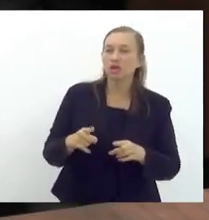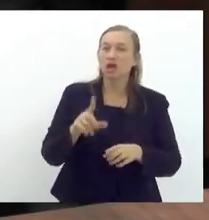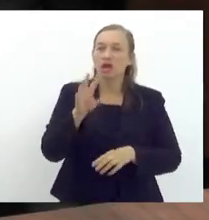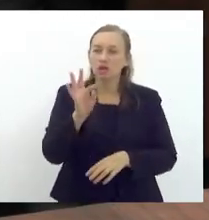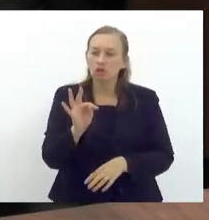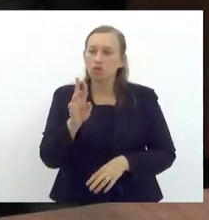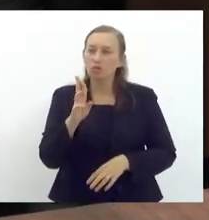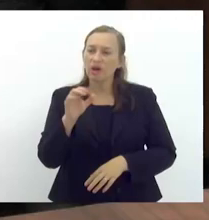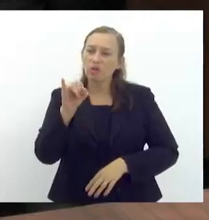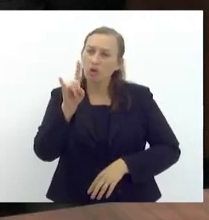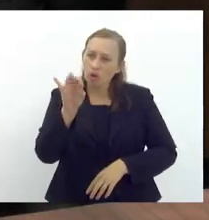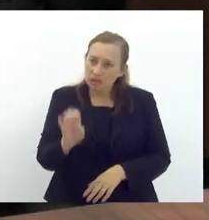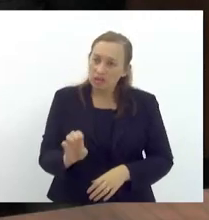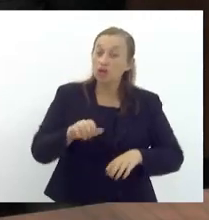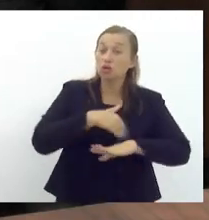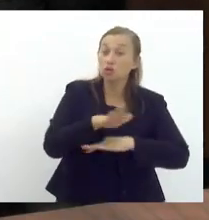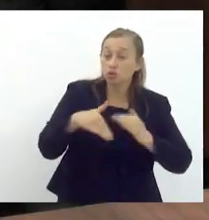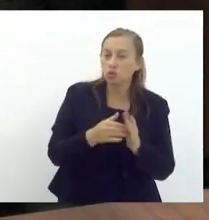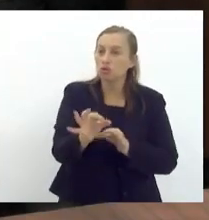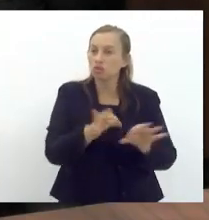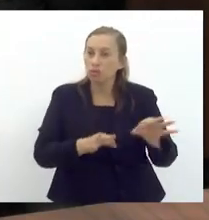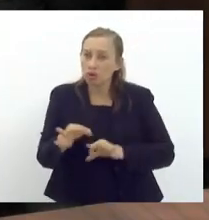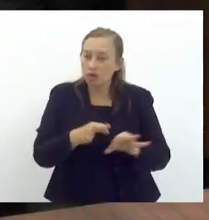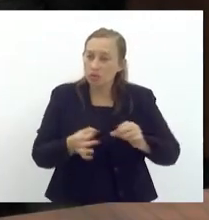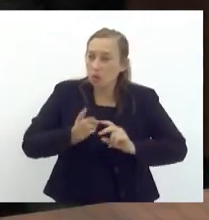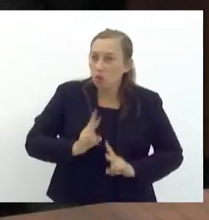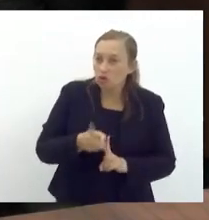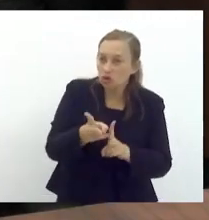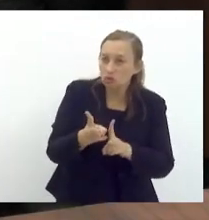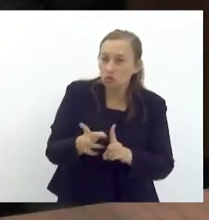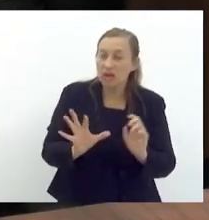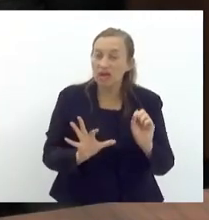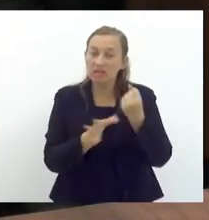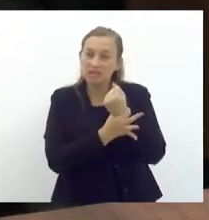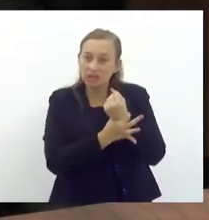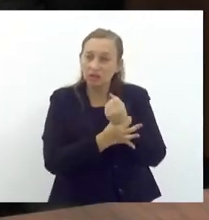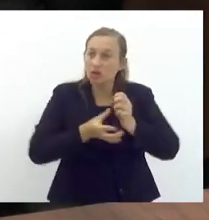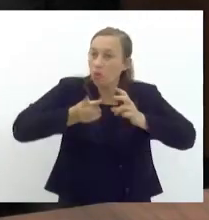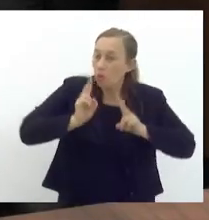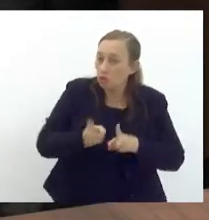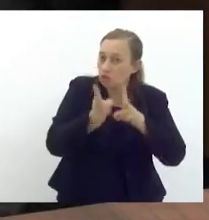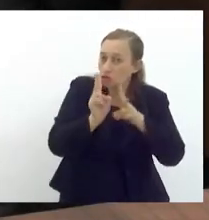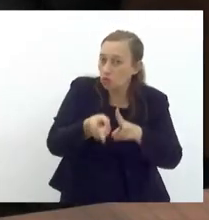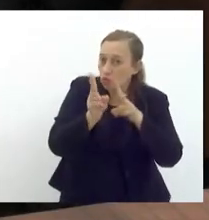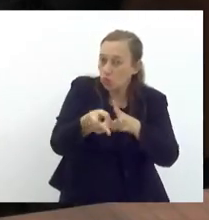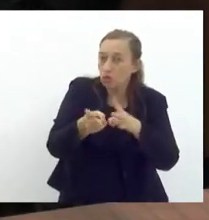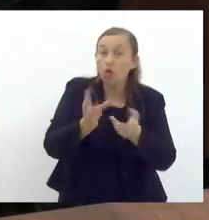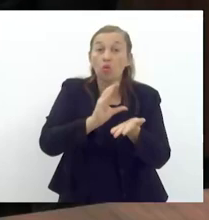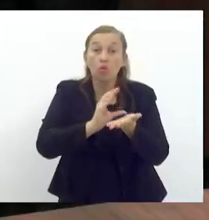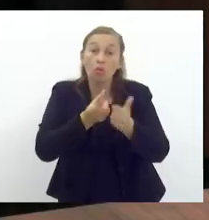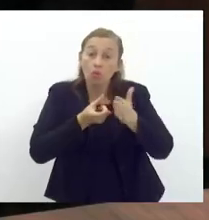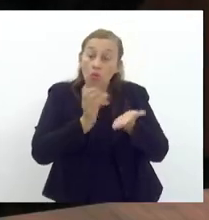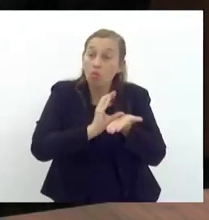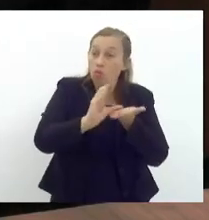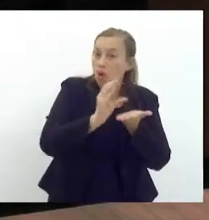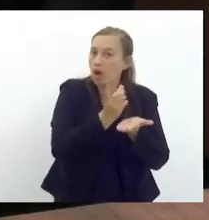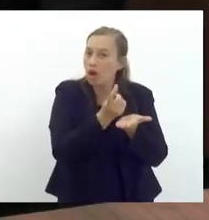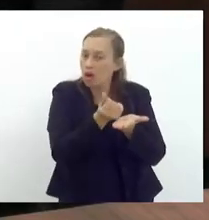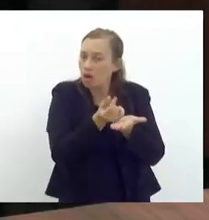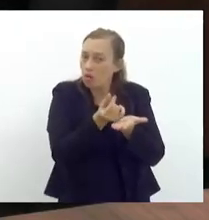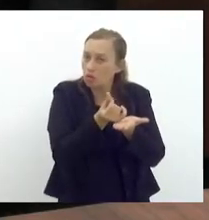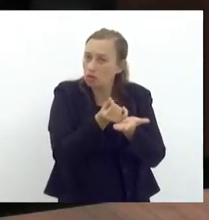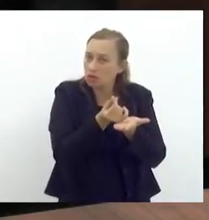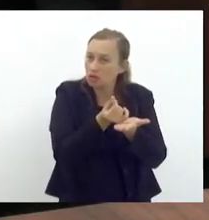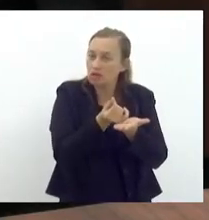todos esses programas continuam garantidos com a sua continuidade com recursos através